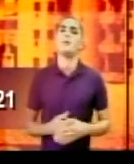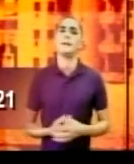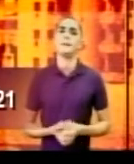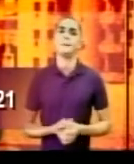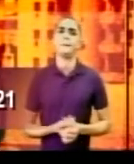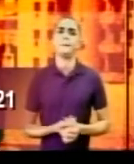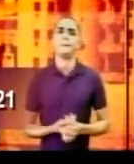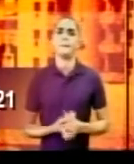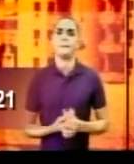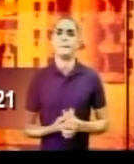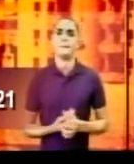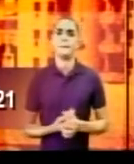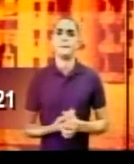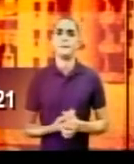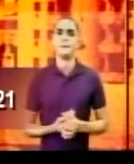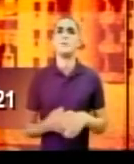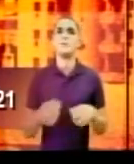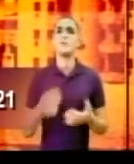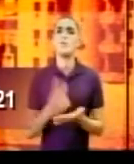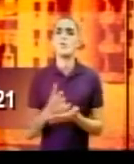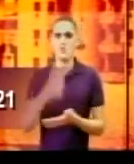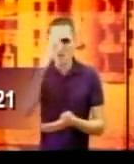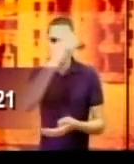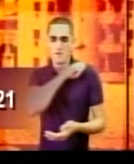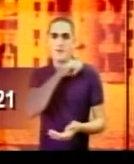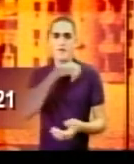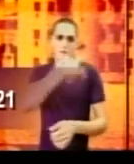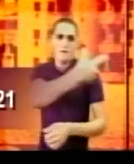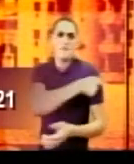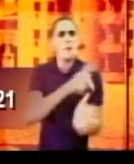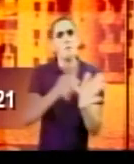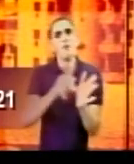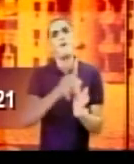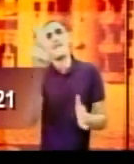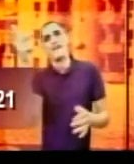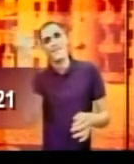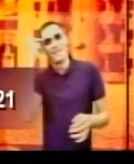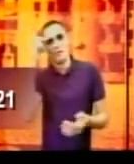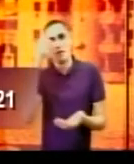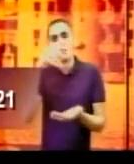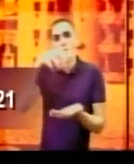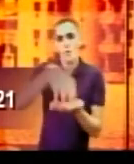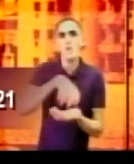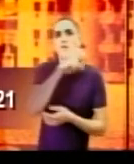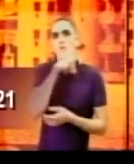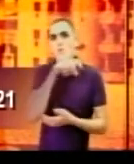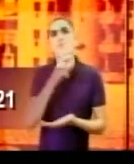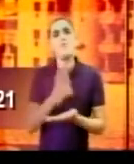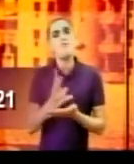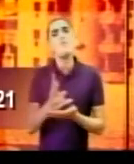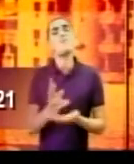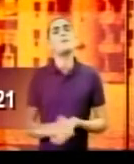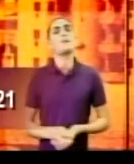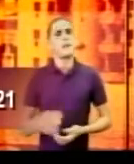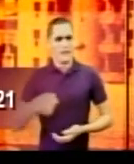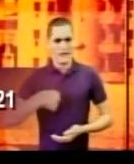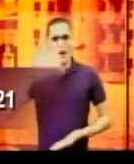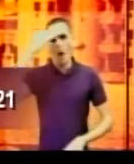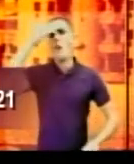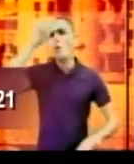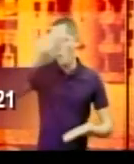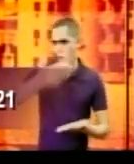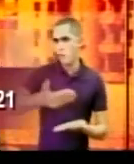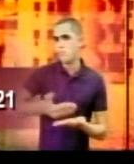com a do Butantan. Eu acredito nisso. Não estou dizendo isso com certeza, mas acredito